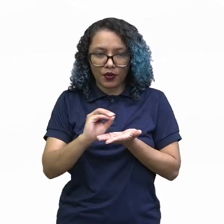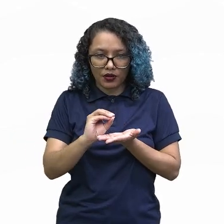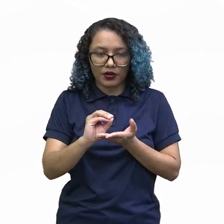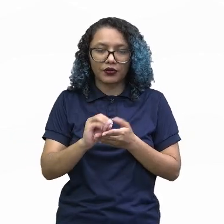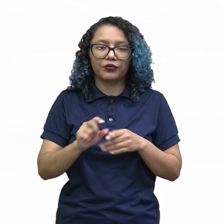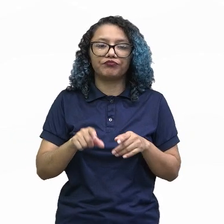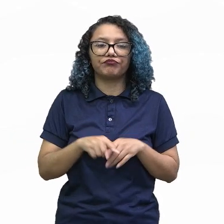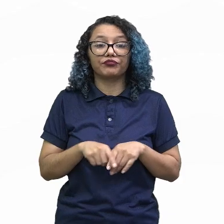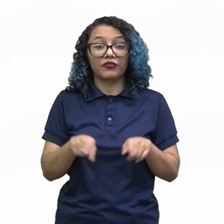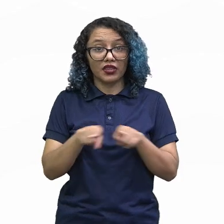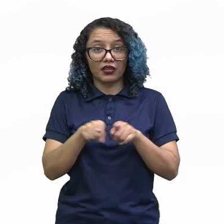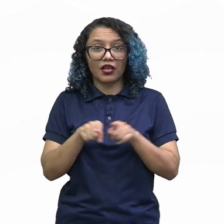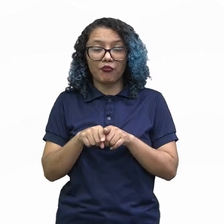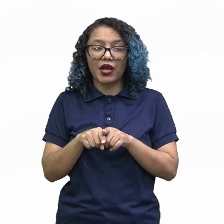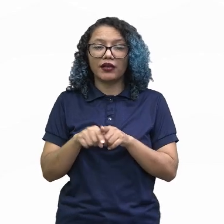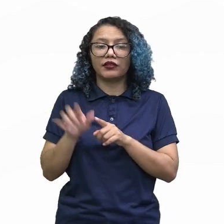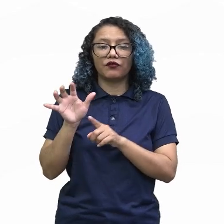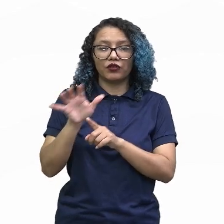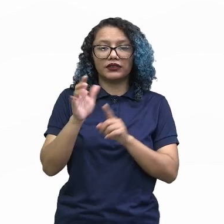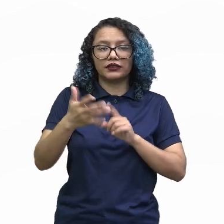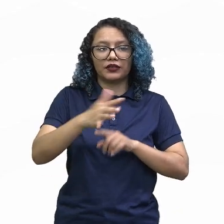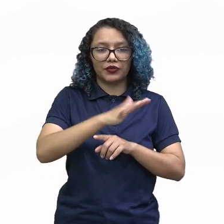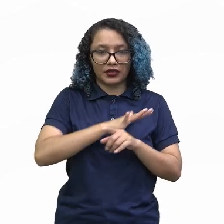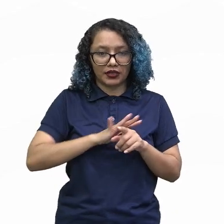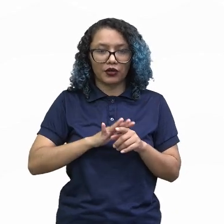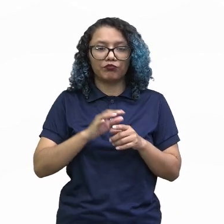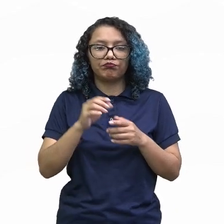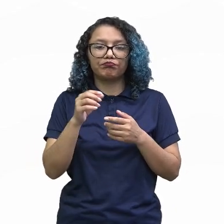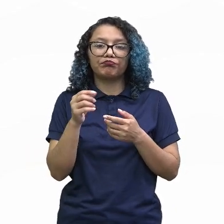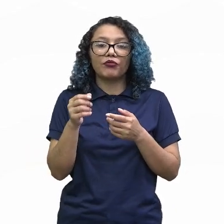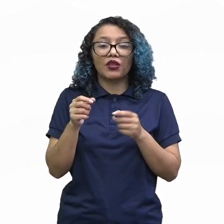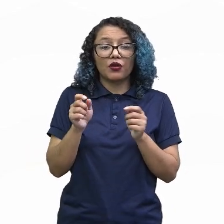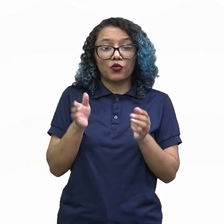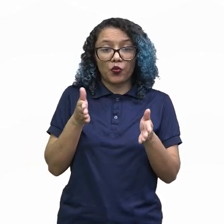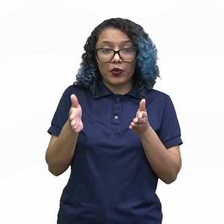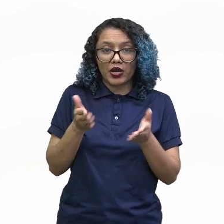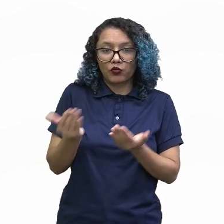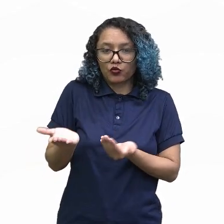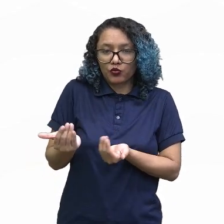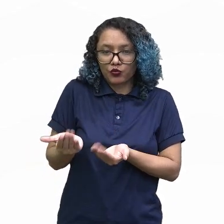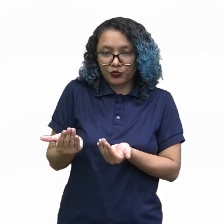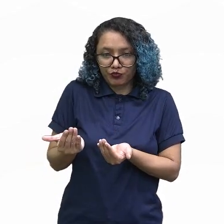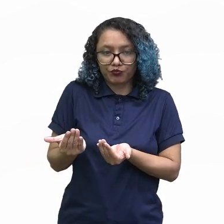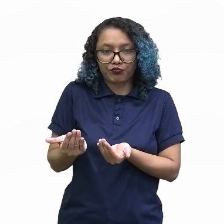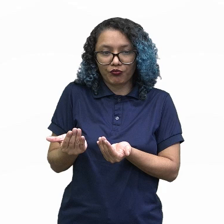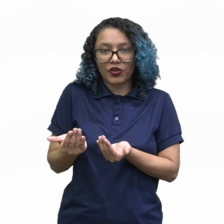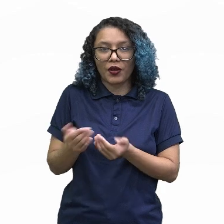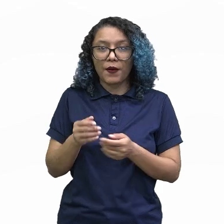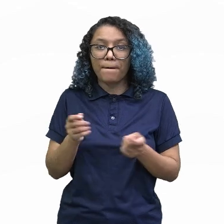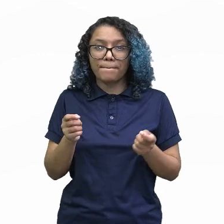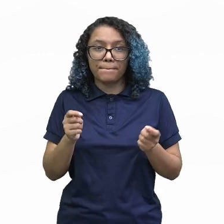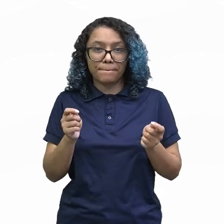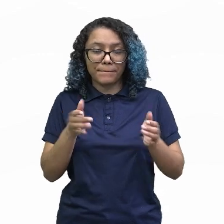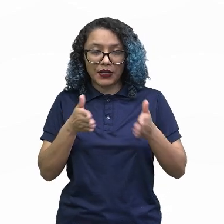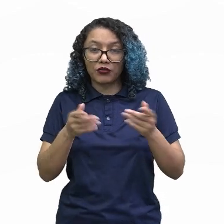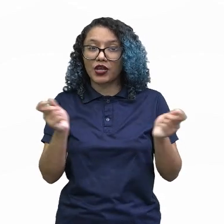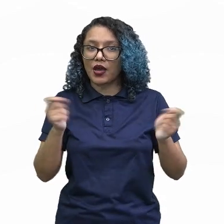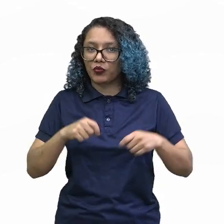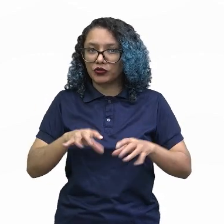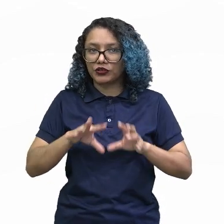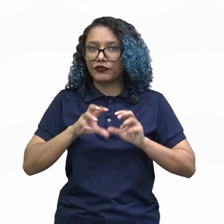E estes fatores ambientais são considerados na fase da adolescência, né, um período de maior